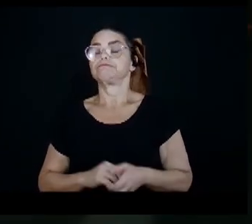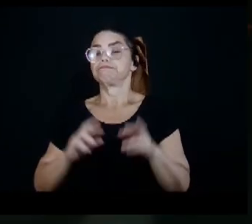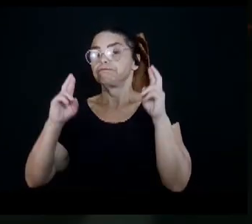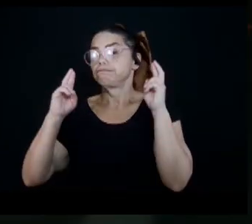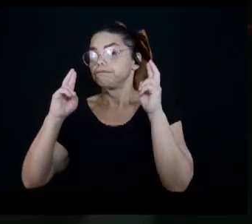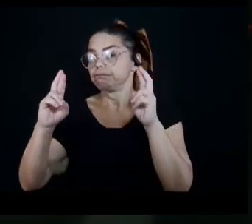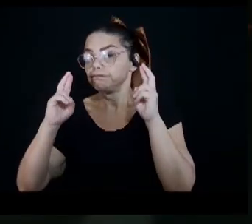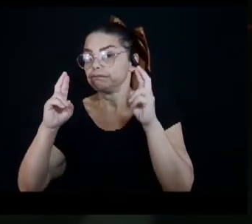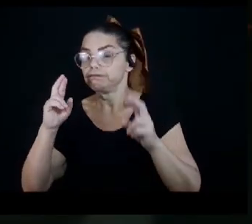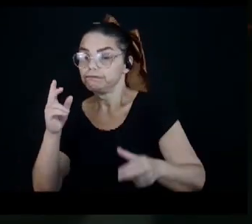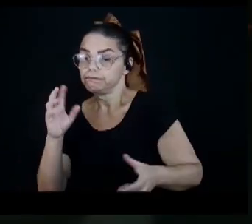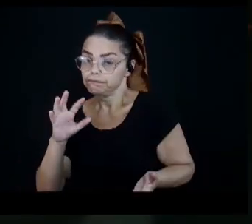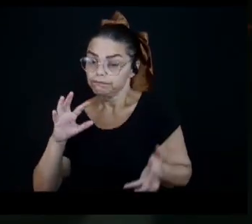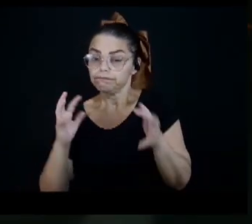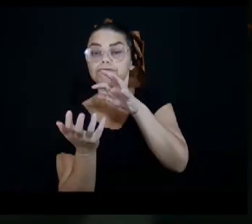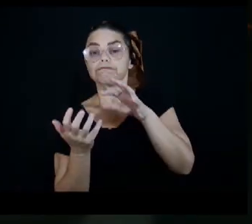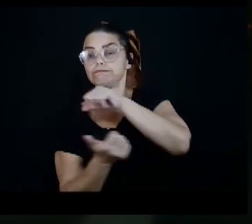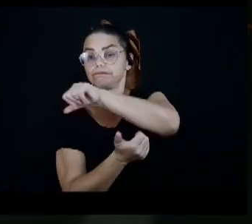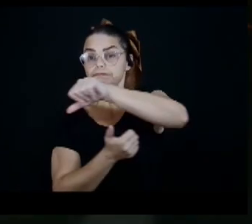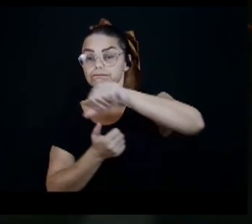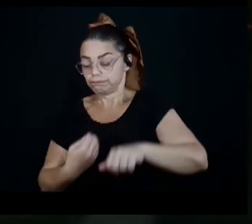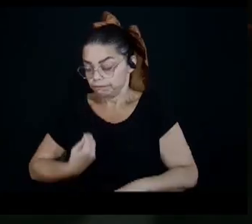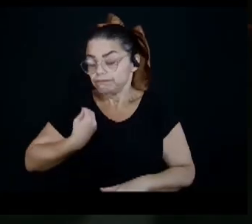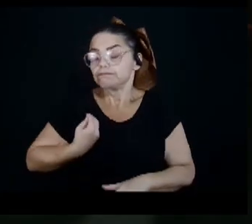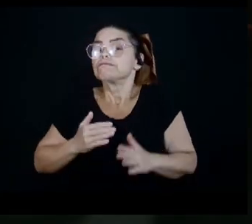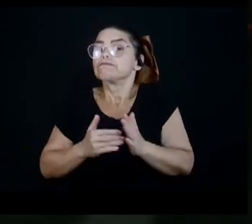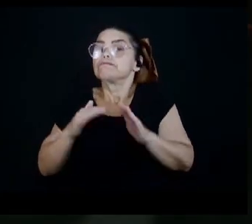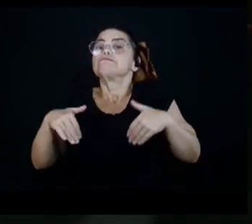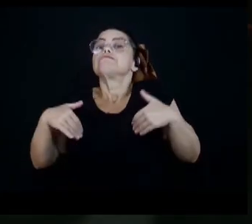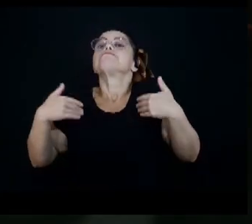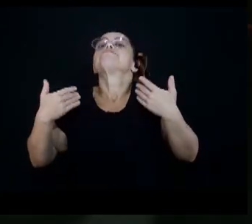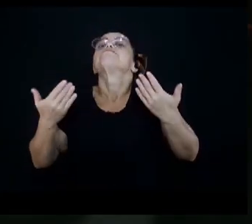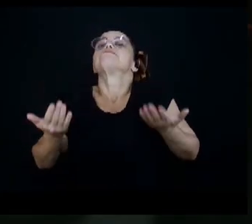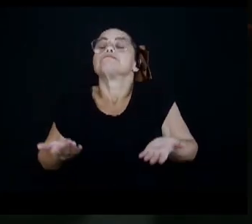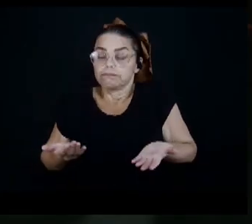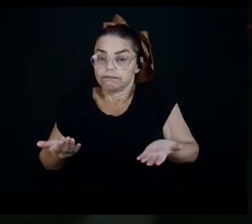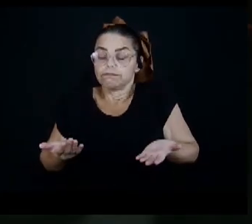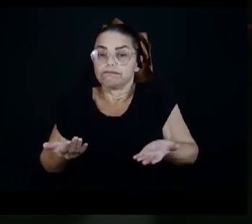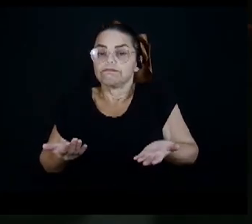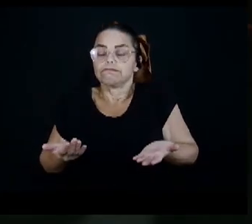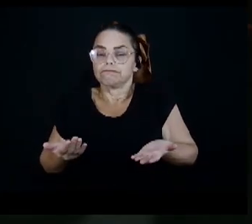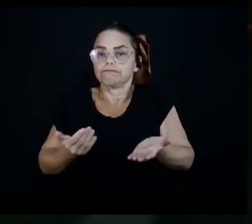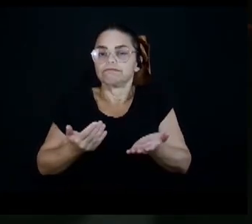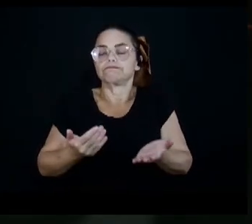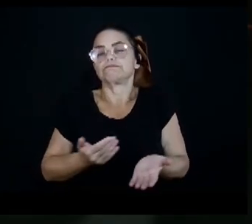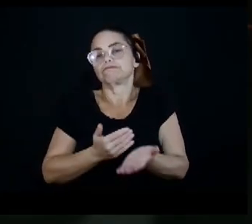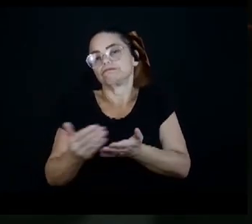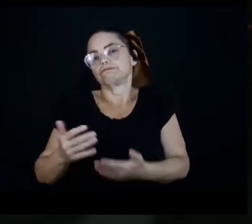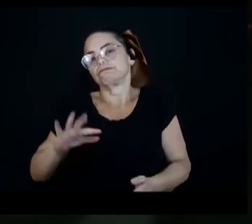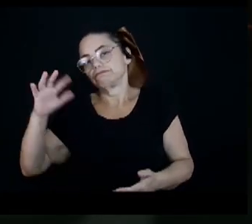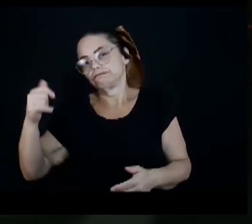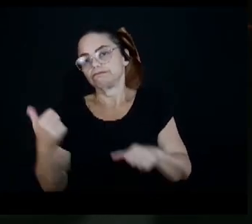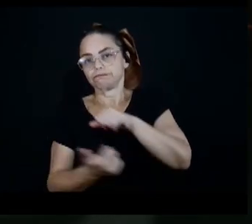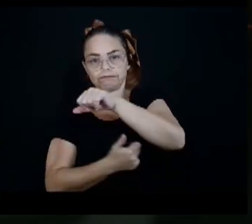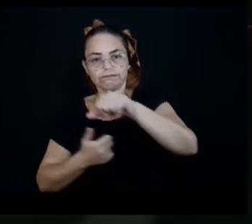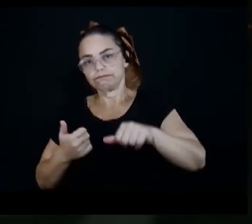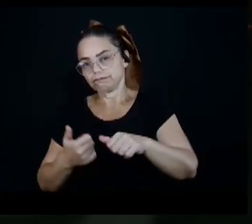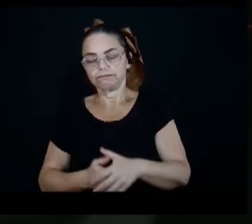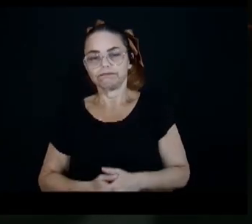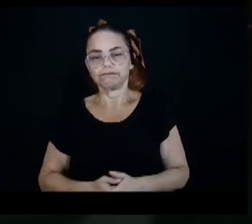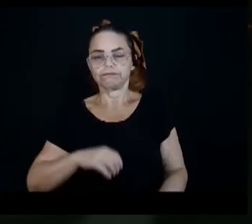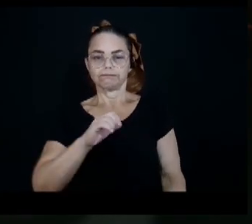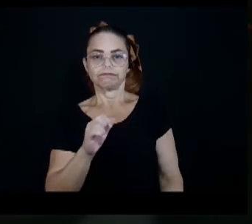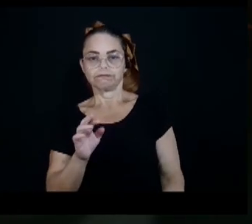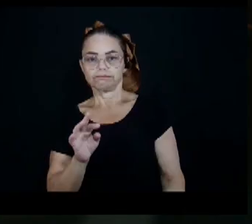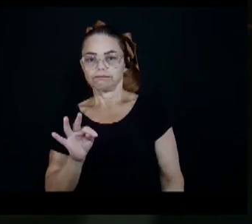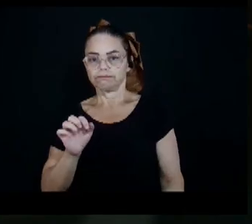né? Mas até quando vai valer e acontecer essa mudança? Ô, Cristiane, quando o apetite